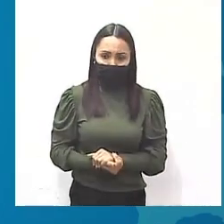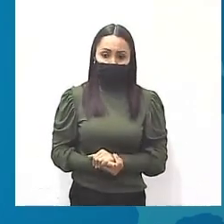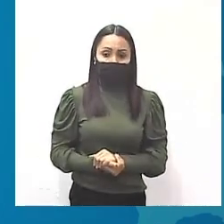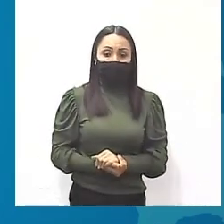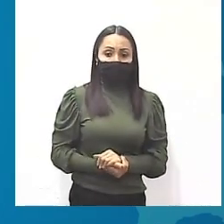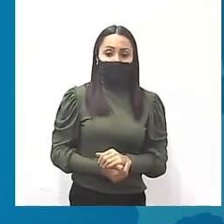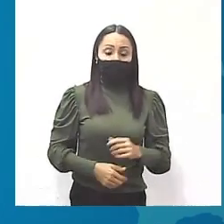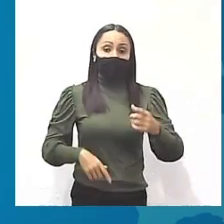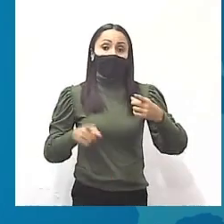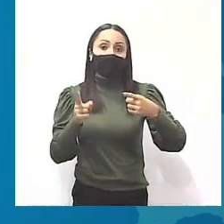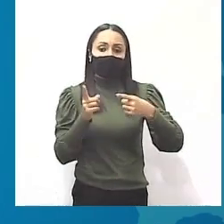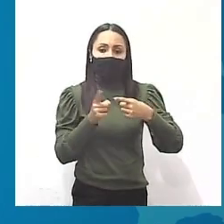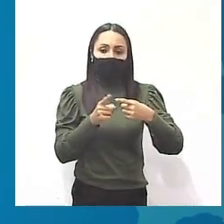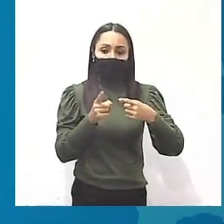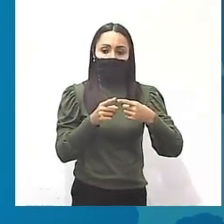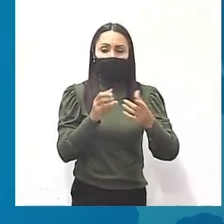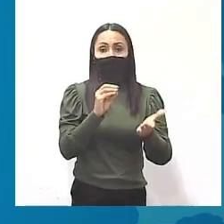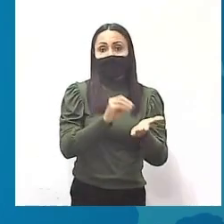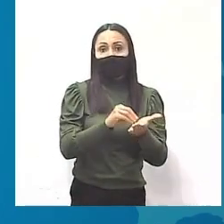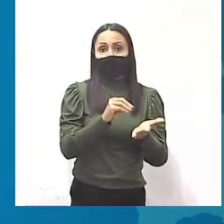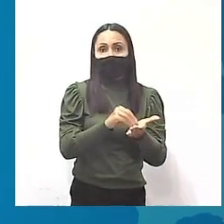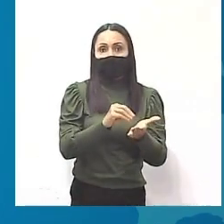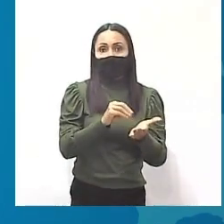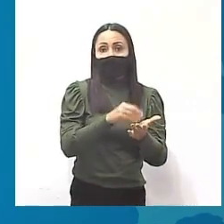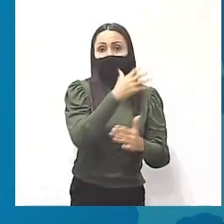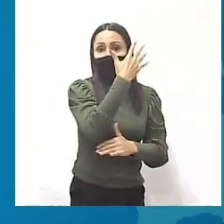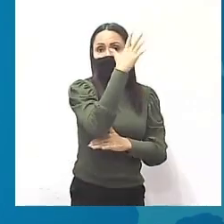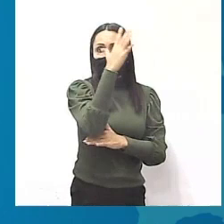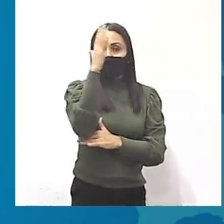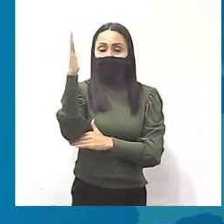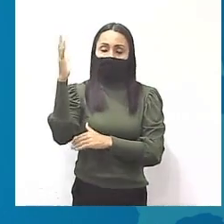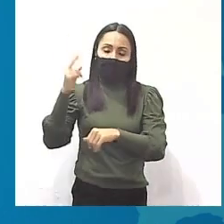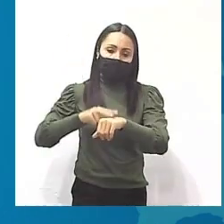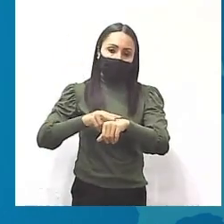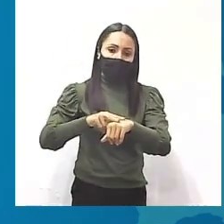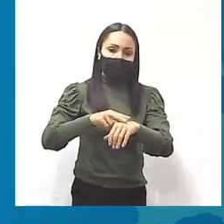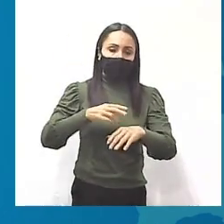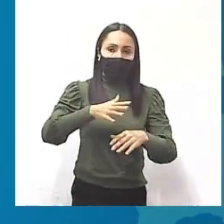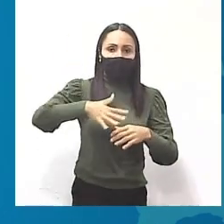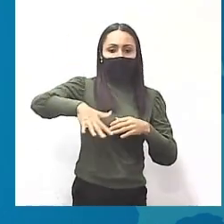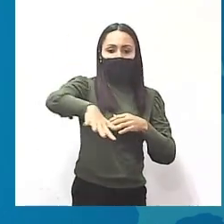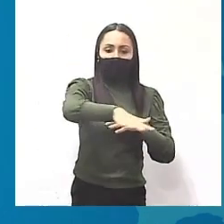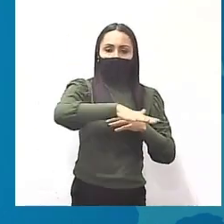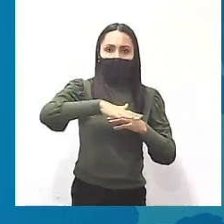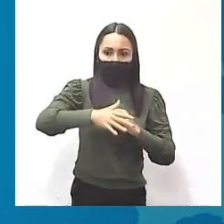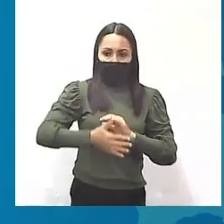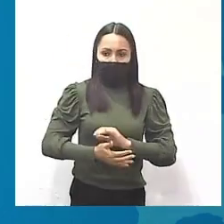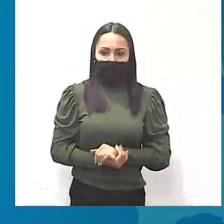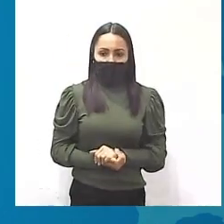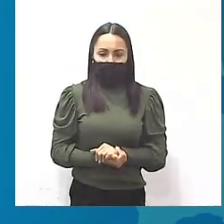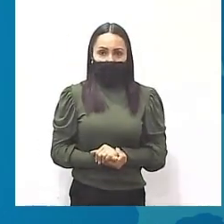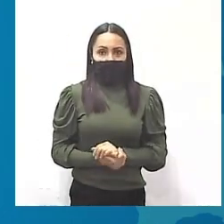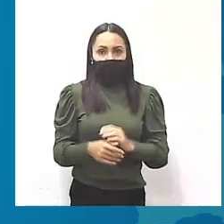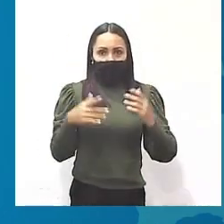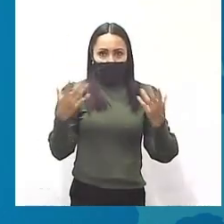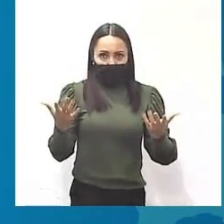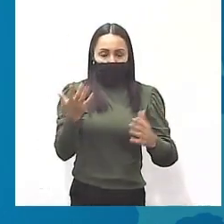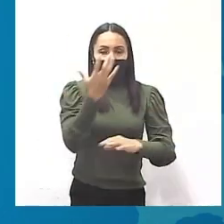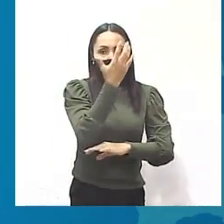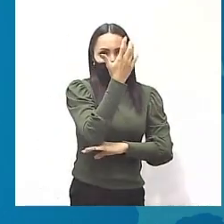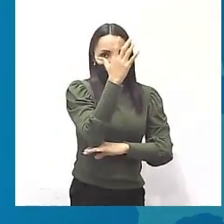Primeiro, falta de áreas verdes. Por quê? Quando eu falo de áreas verdes, vejam só, a planta, que é